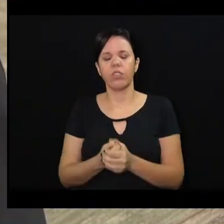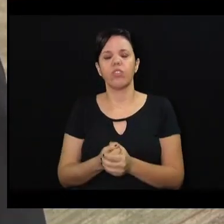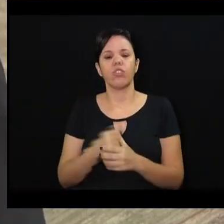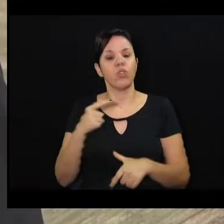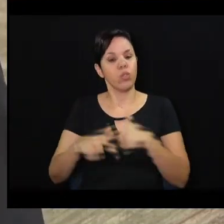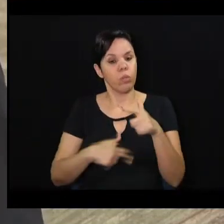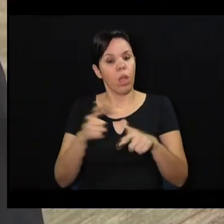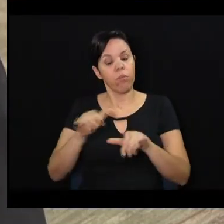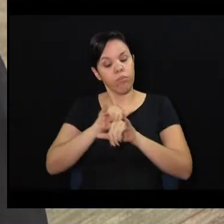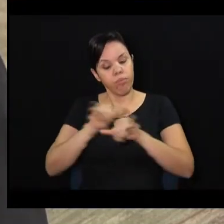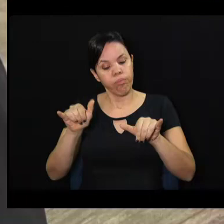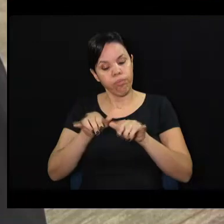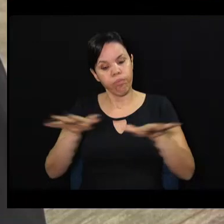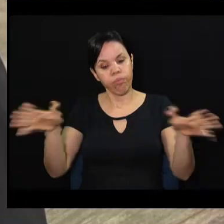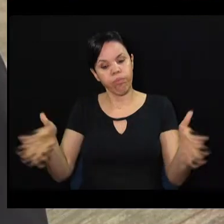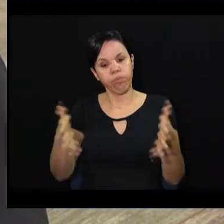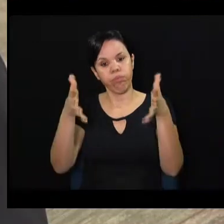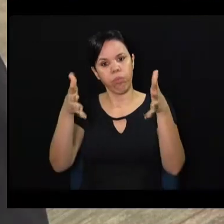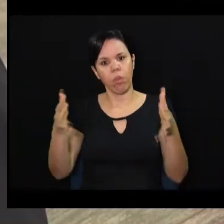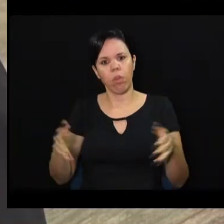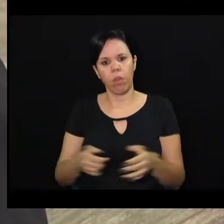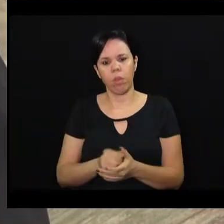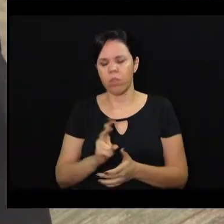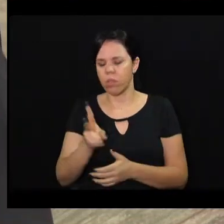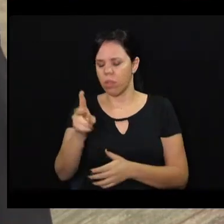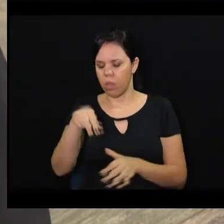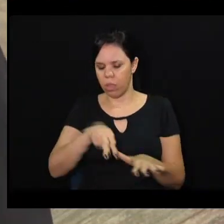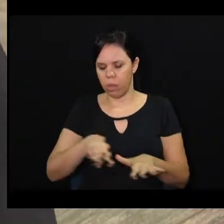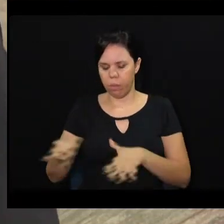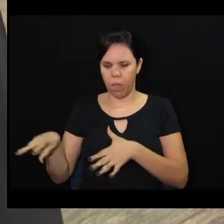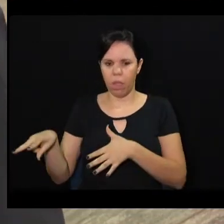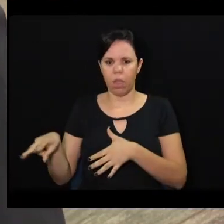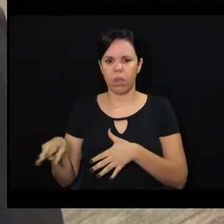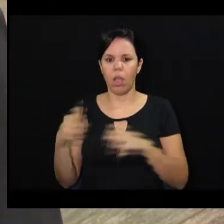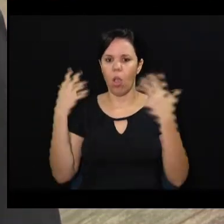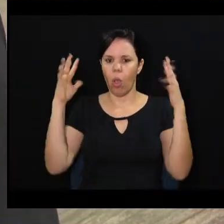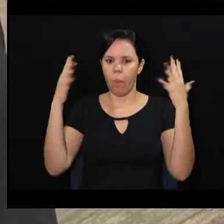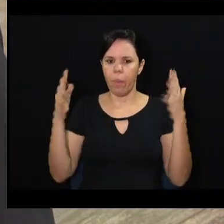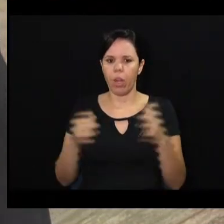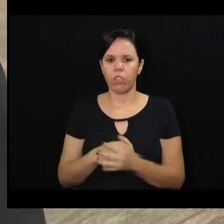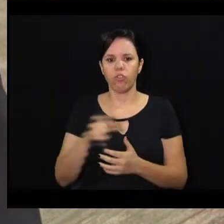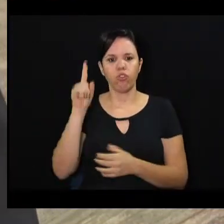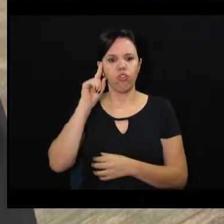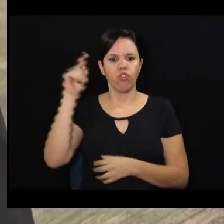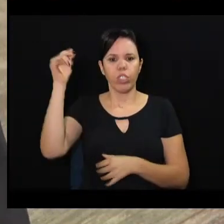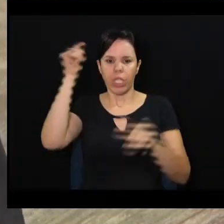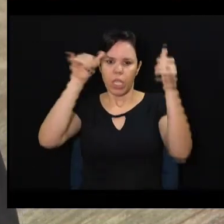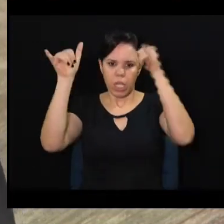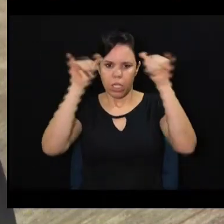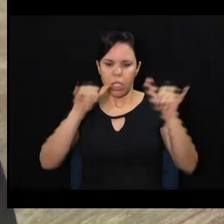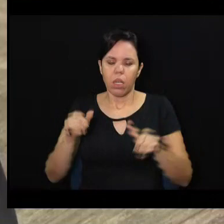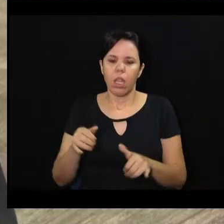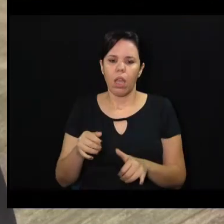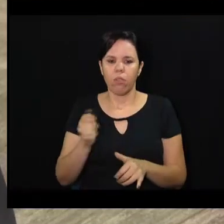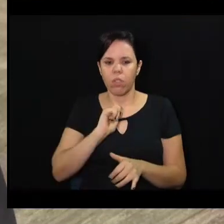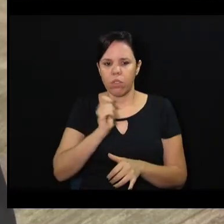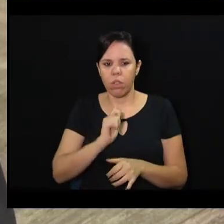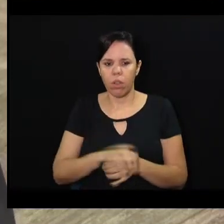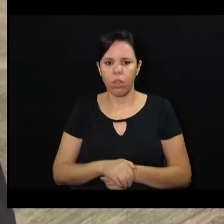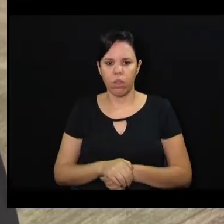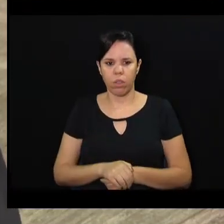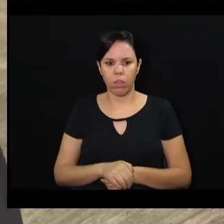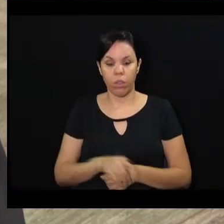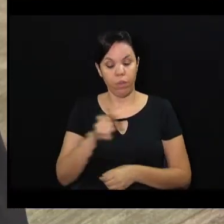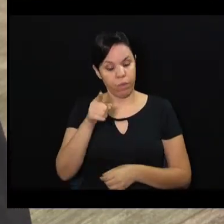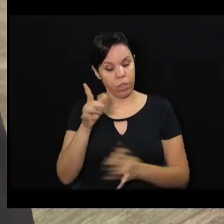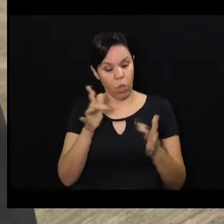ele é constante, mas nós vamos exaltar bastante nessa semana que se comemora o Dia Internacional de Combate às Drogas. E o senhor que está em contato